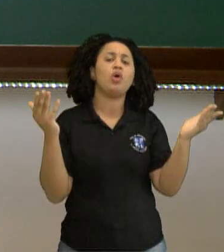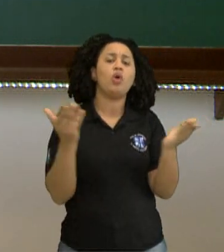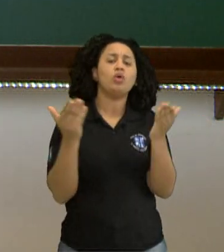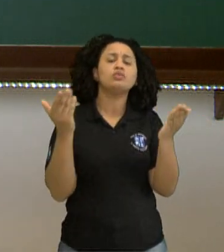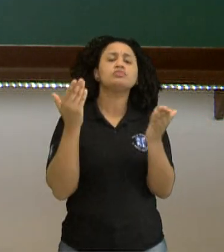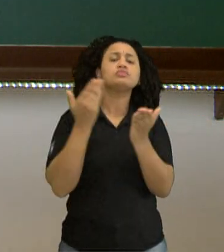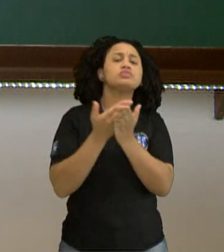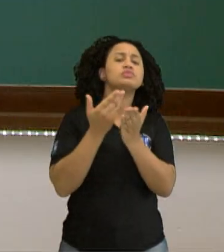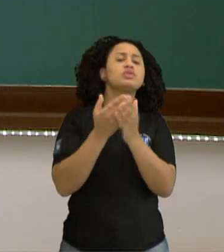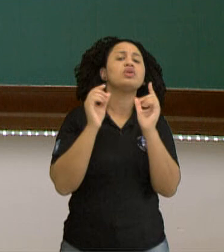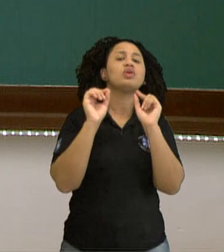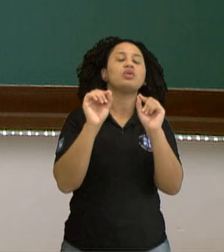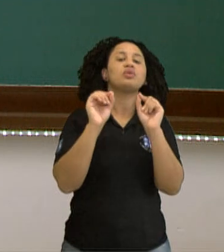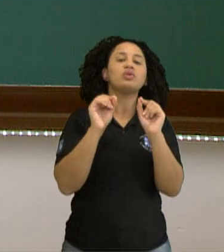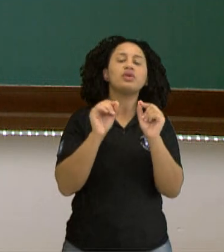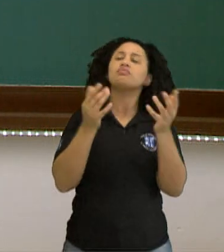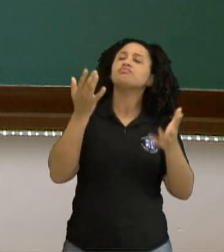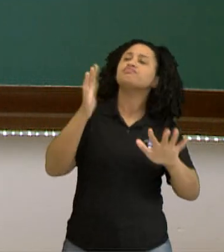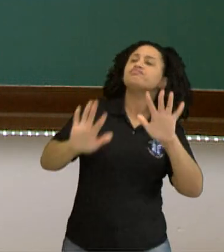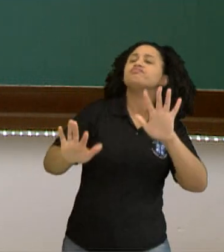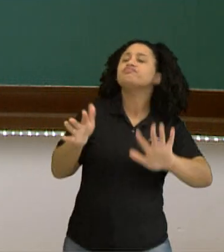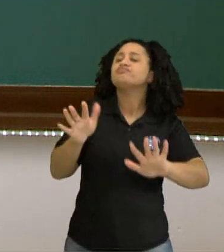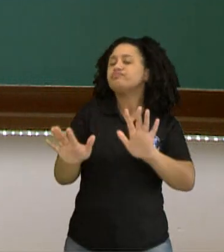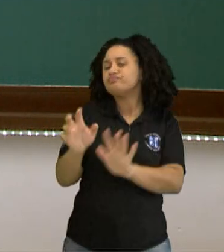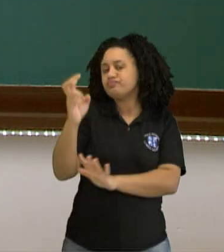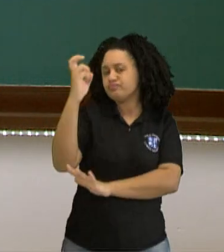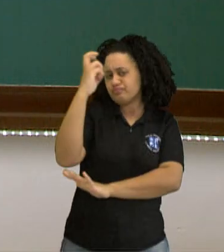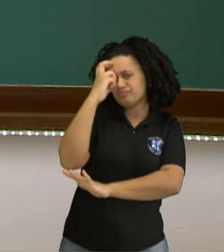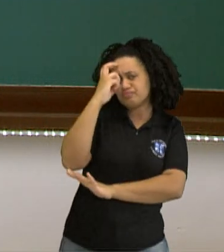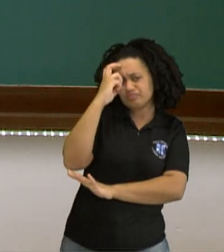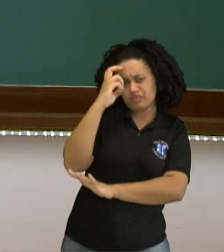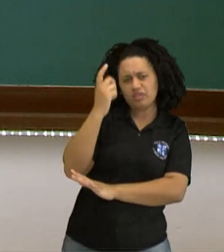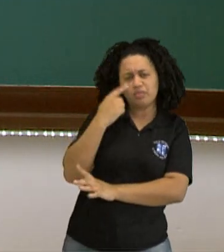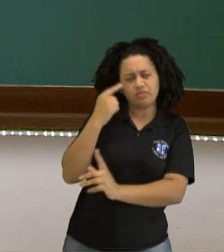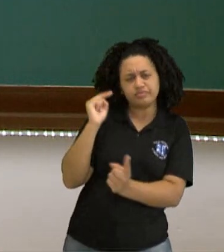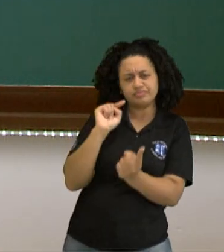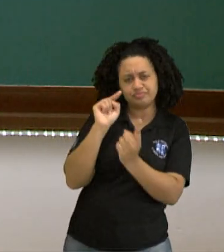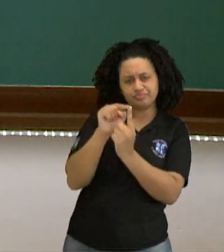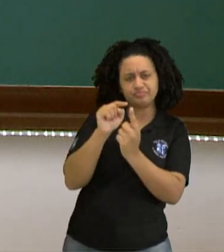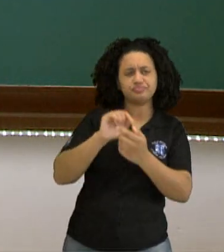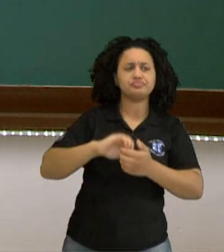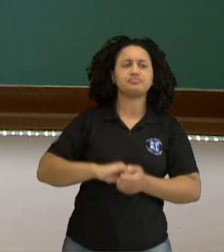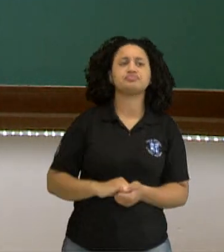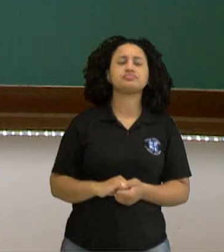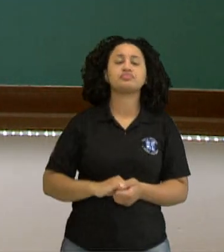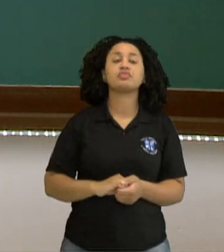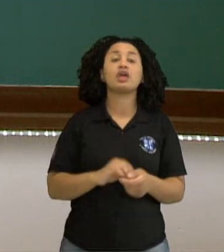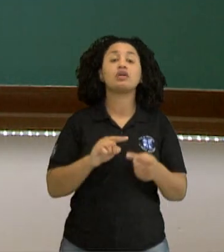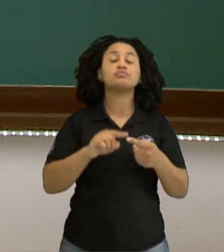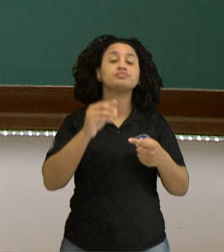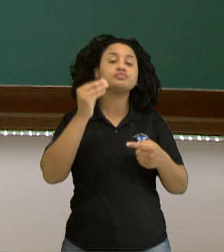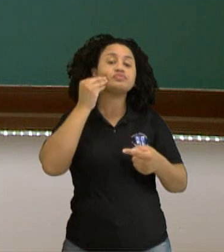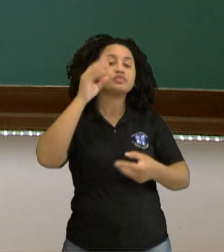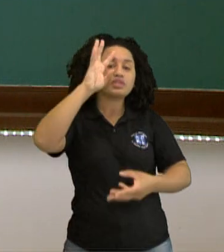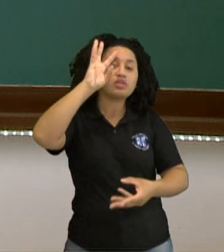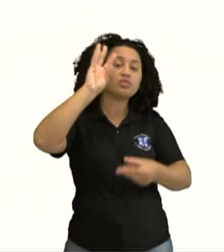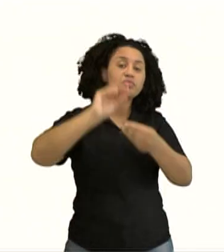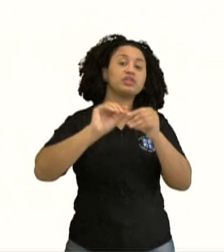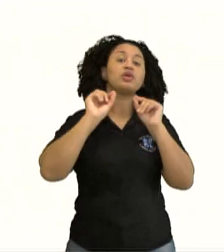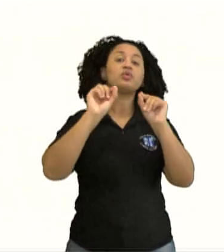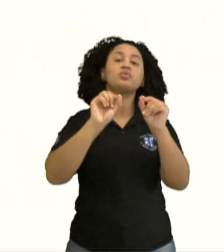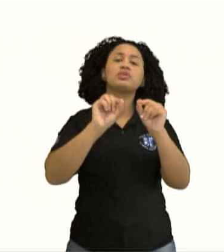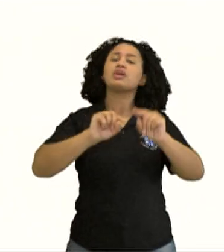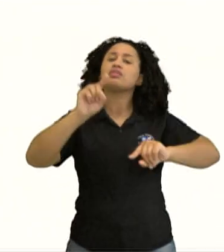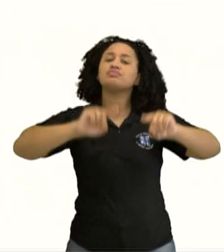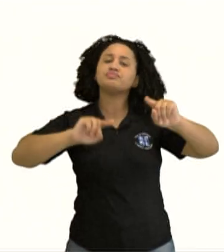veremos a questão do relativismo cultural. Vamos aos objetivos? Vamos entender hoje o que é o